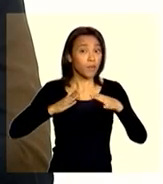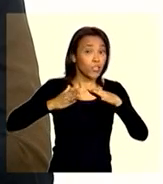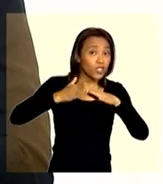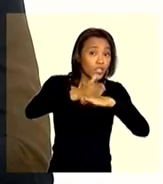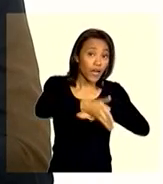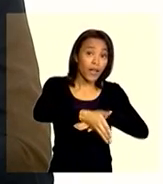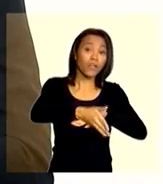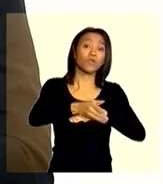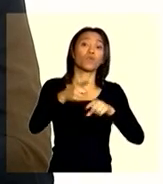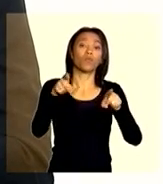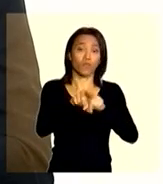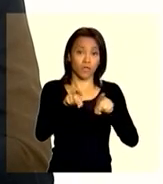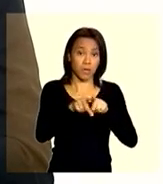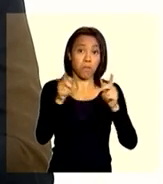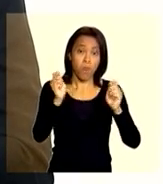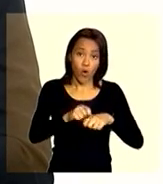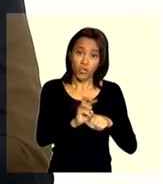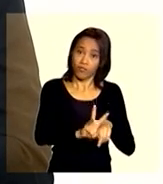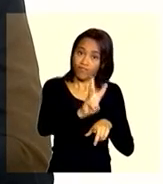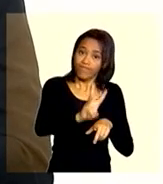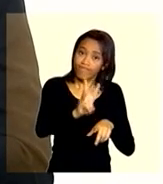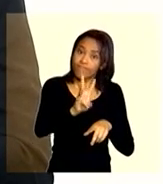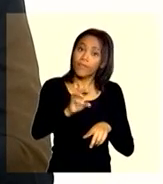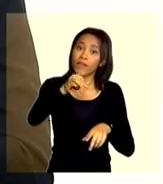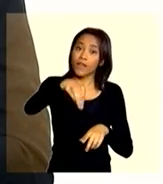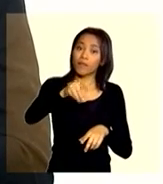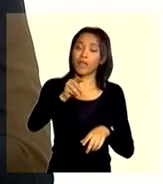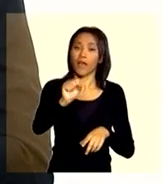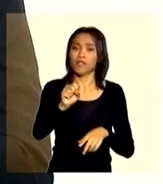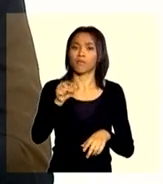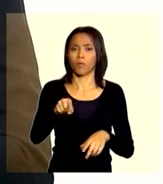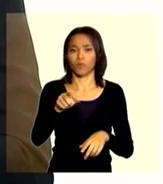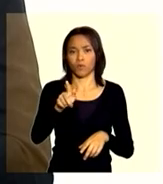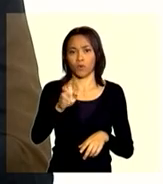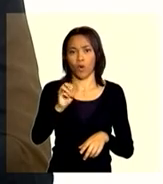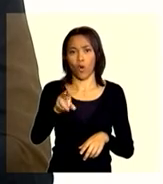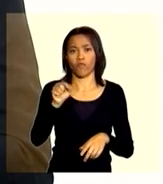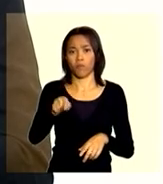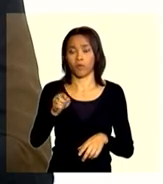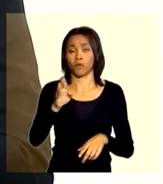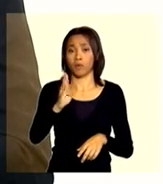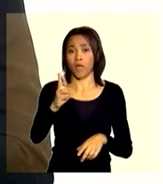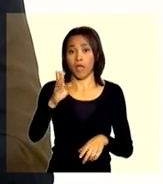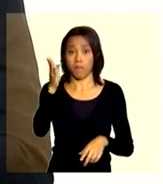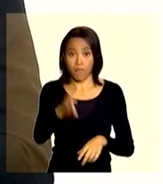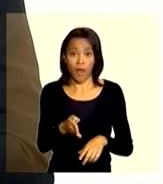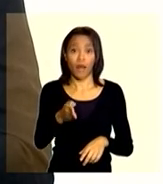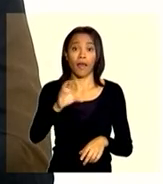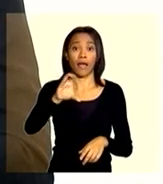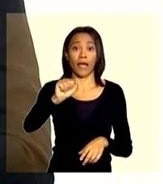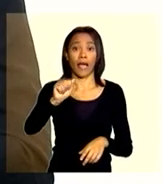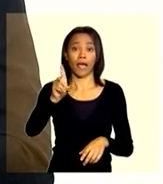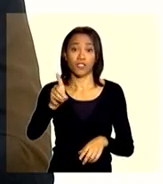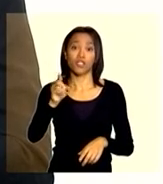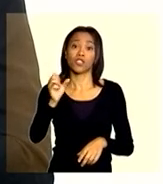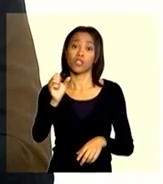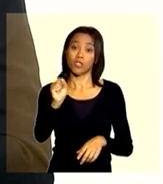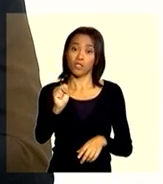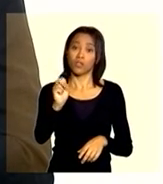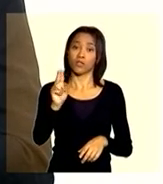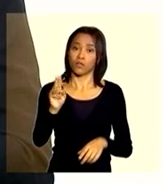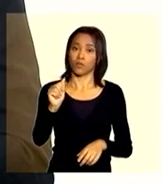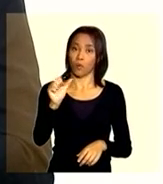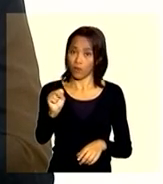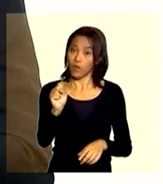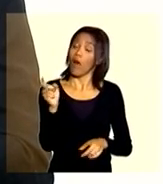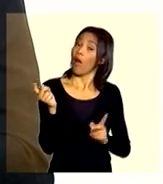sem ti e sem sedila pmds goov.br bar cadsuas lá você pode por exemplo buscar